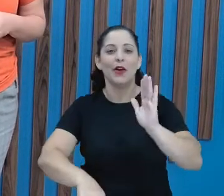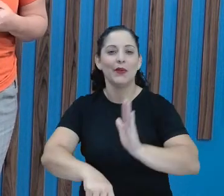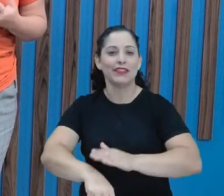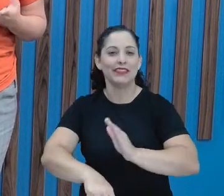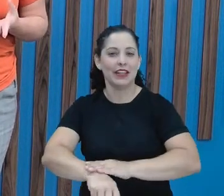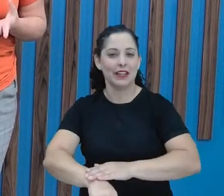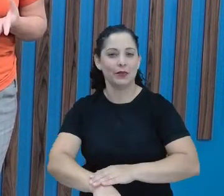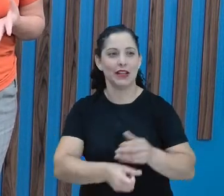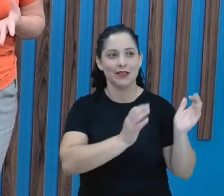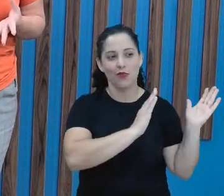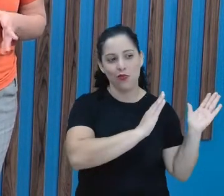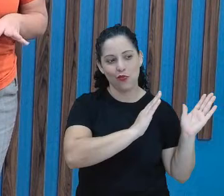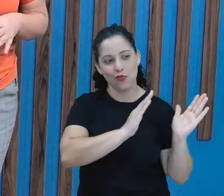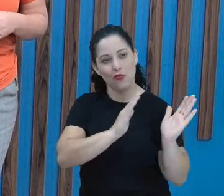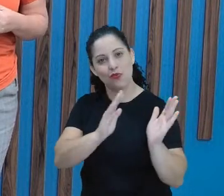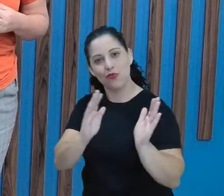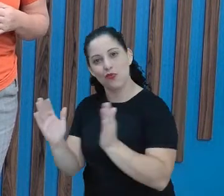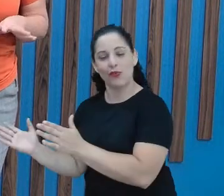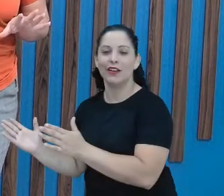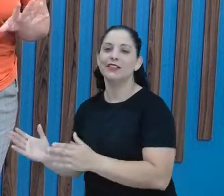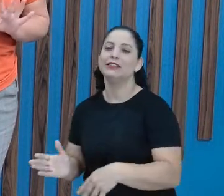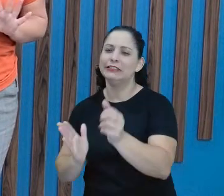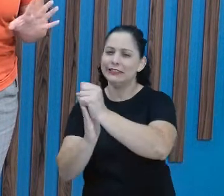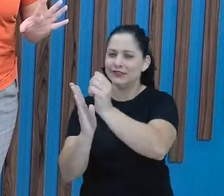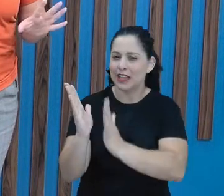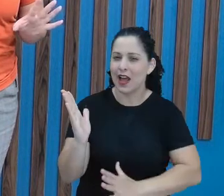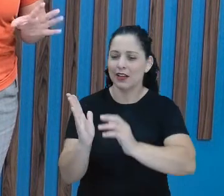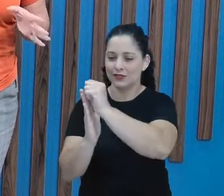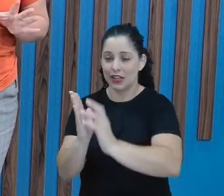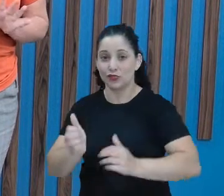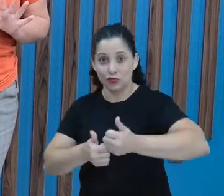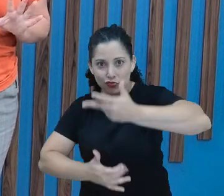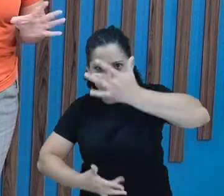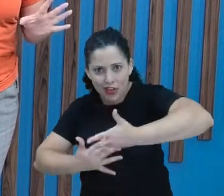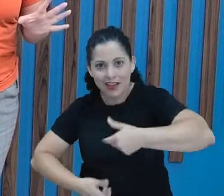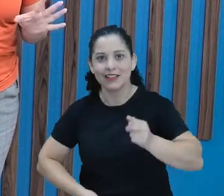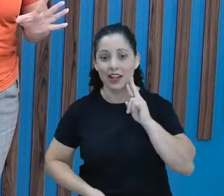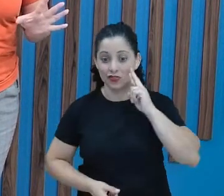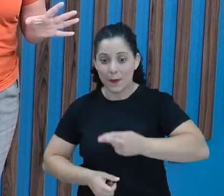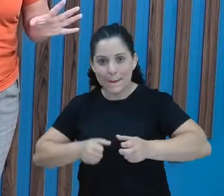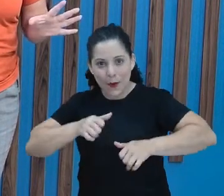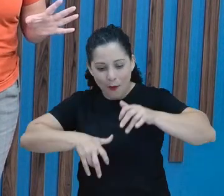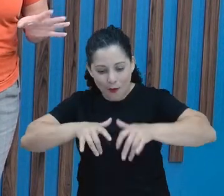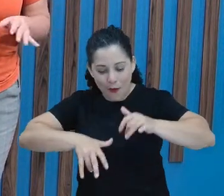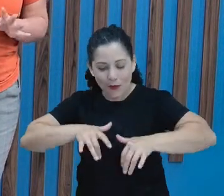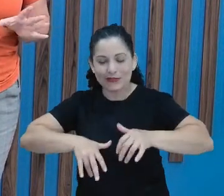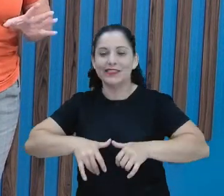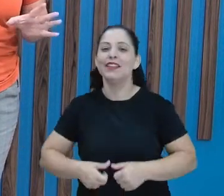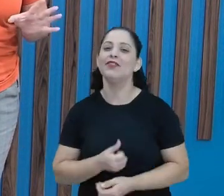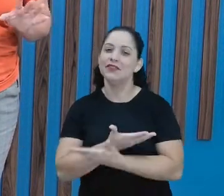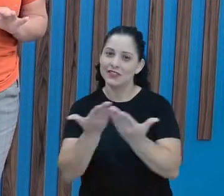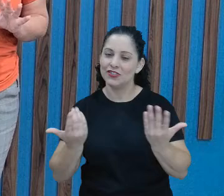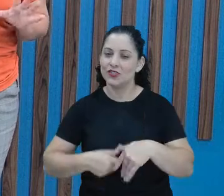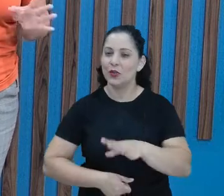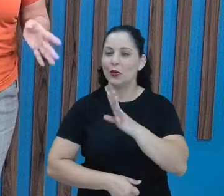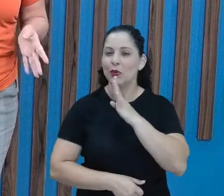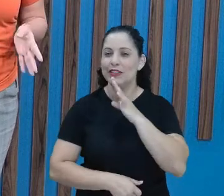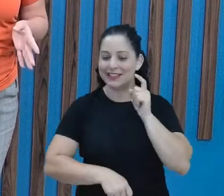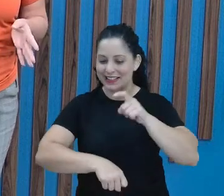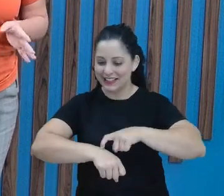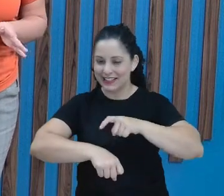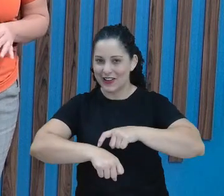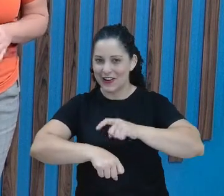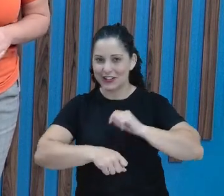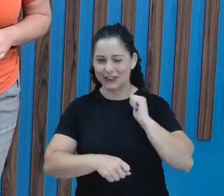essa passagem do tempo, nas atividades você já vai no chat, já vai responder logo, vai conhecer as